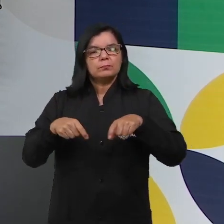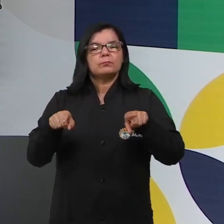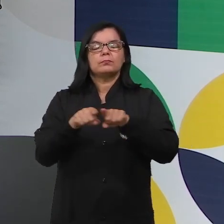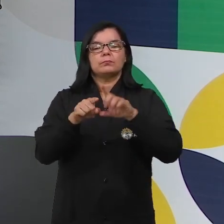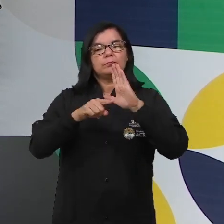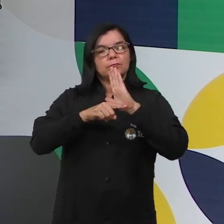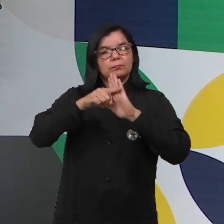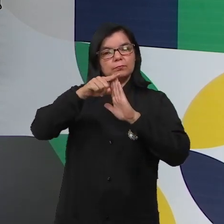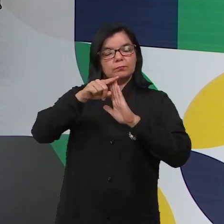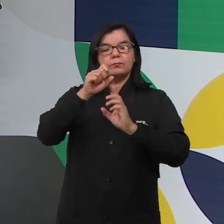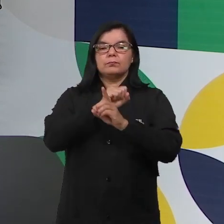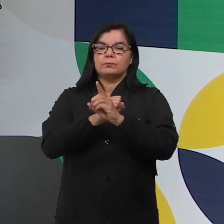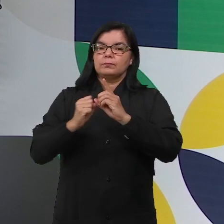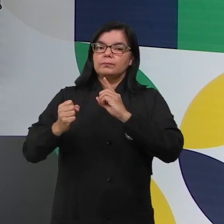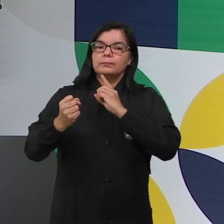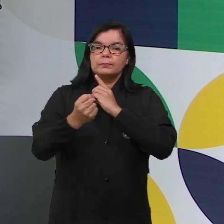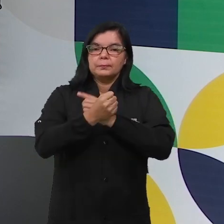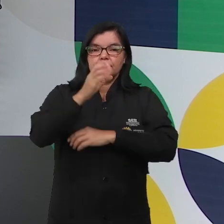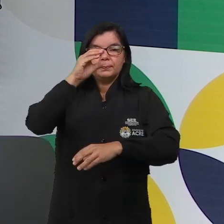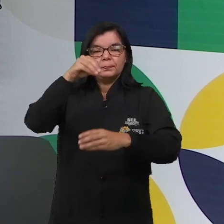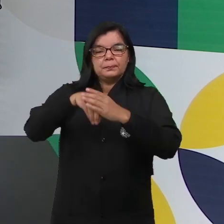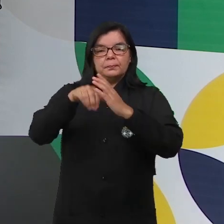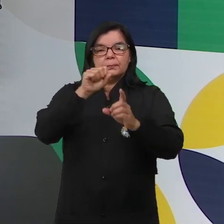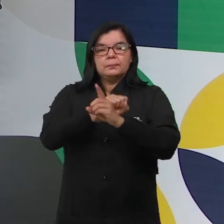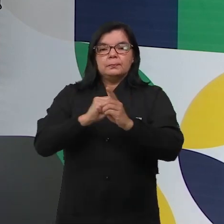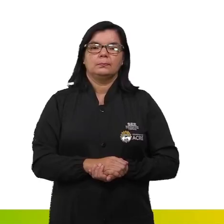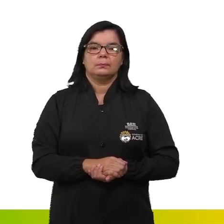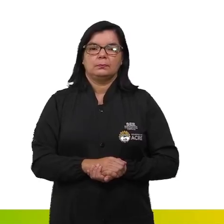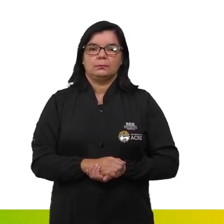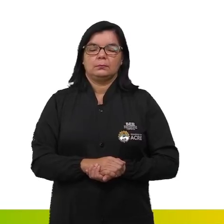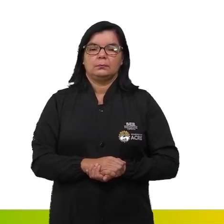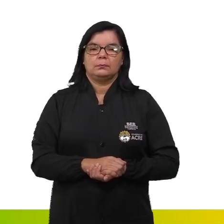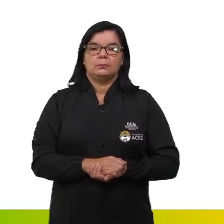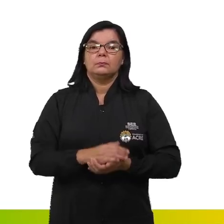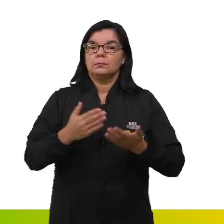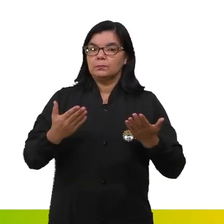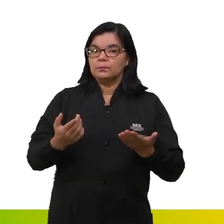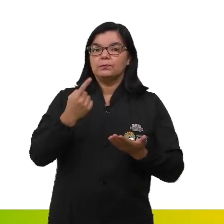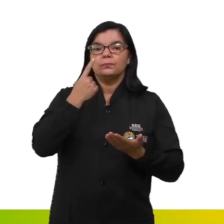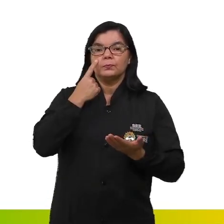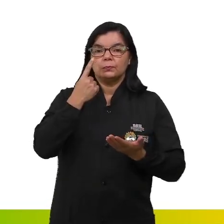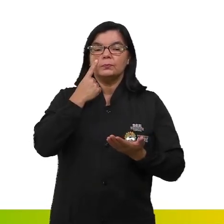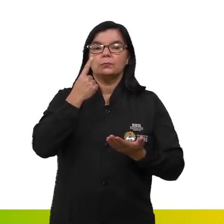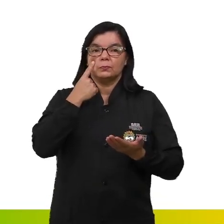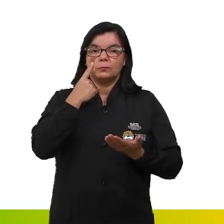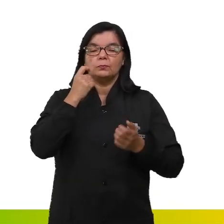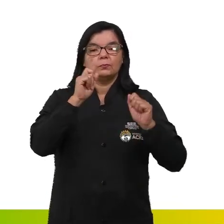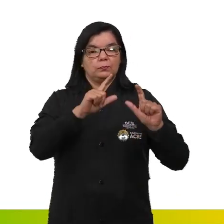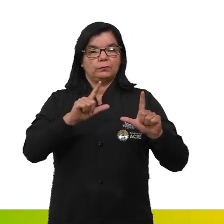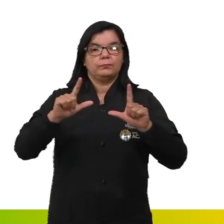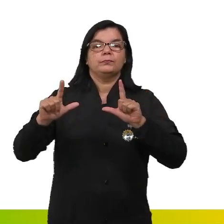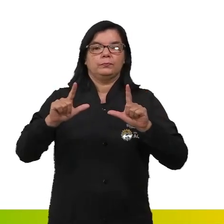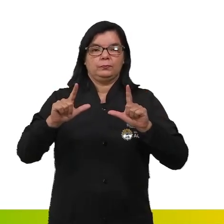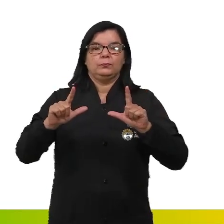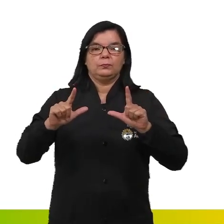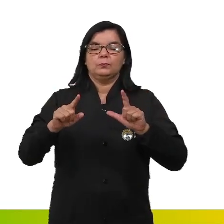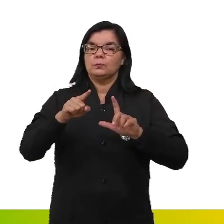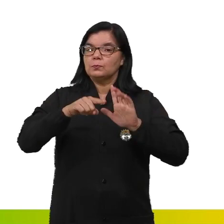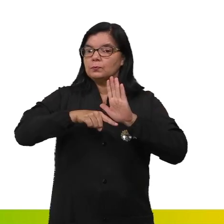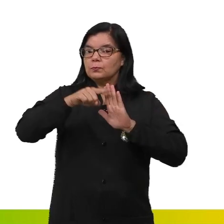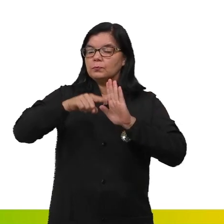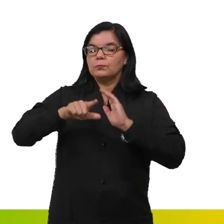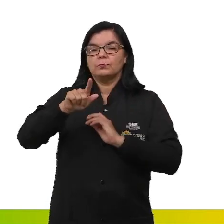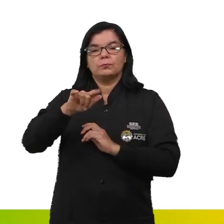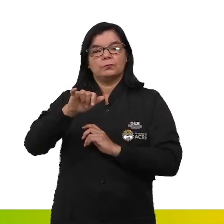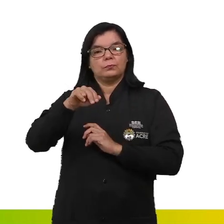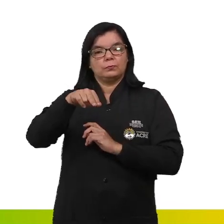a desigualdade social aí dentro de uma sociedade. Vamos observar então o índice de Gini aqui na tela? Pessoal,